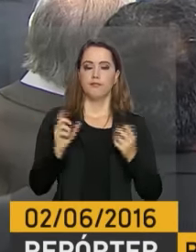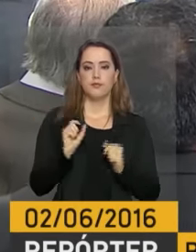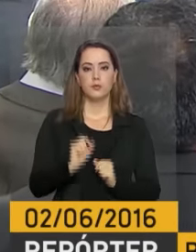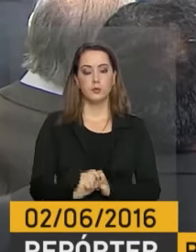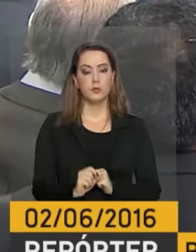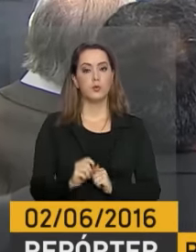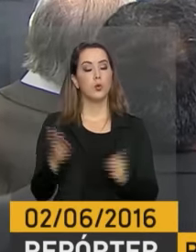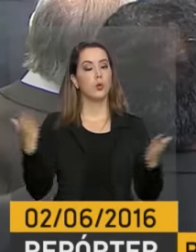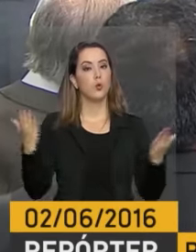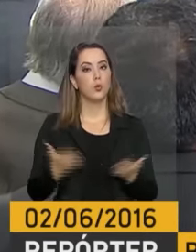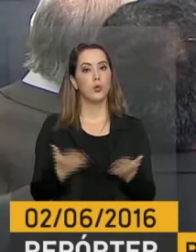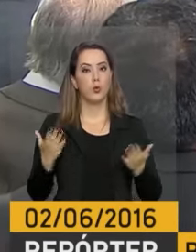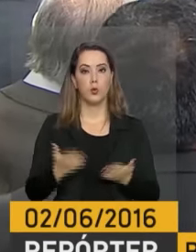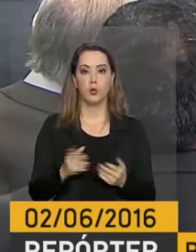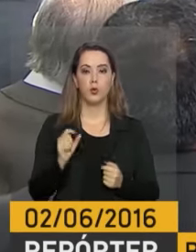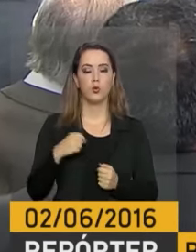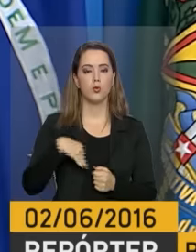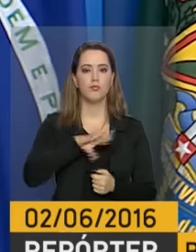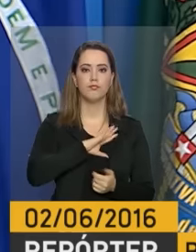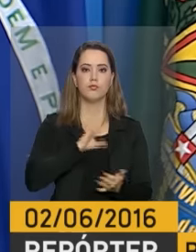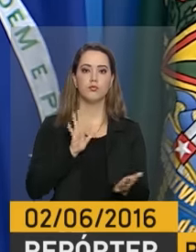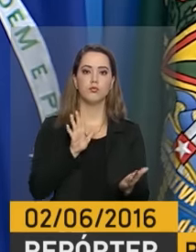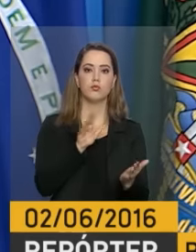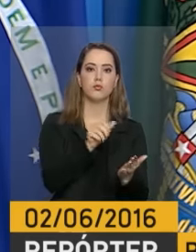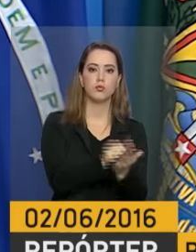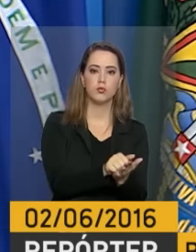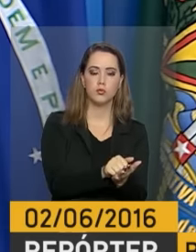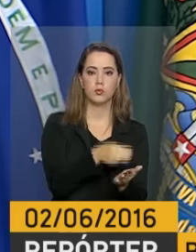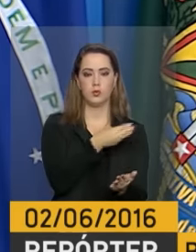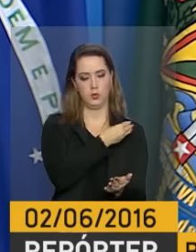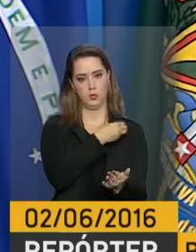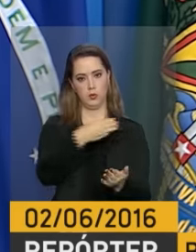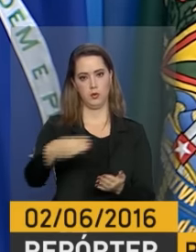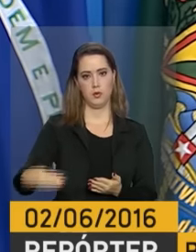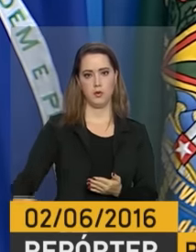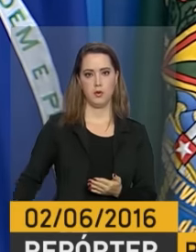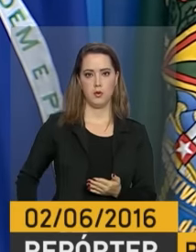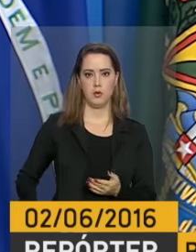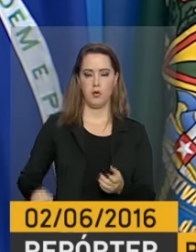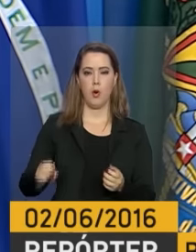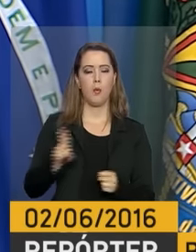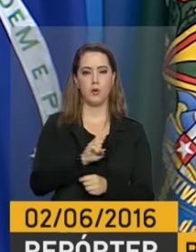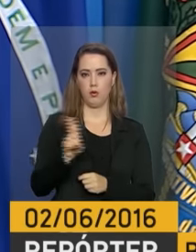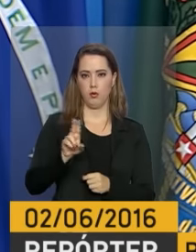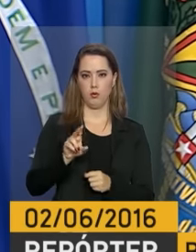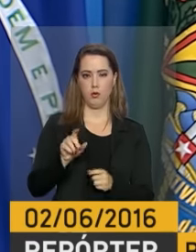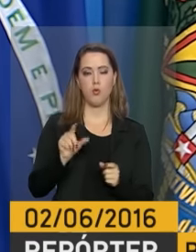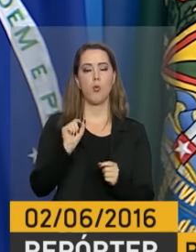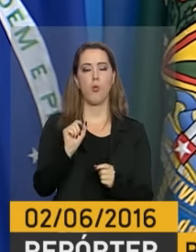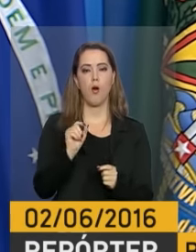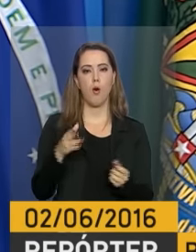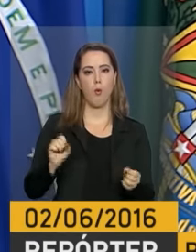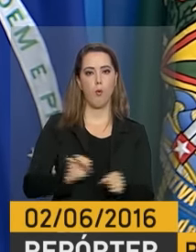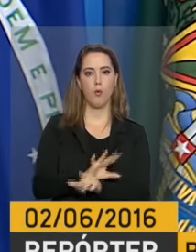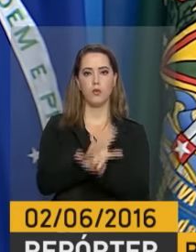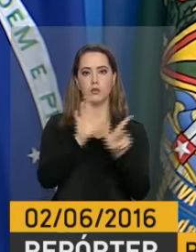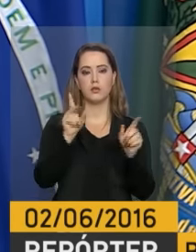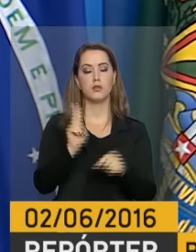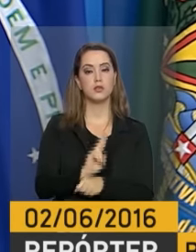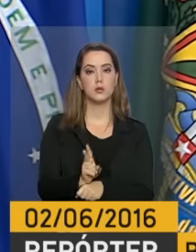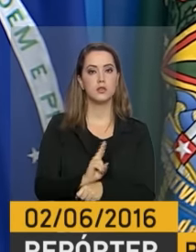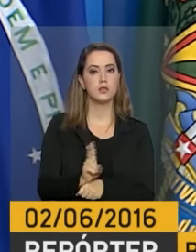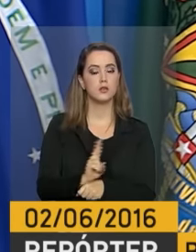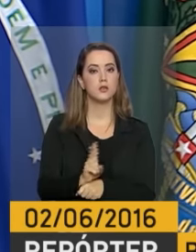hoje estar dando posse ao ministro da Transparência, da Fiscalização e